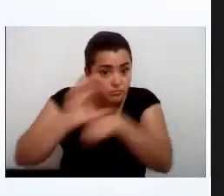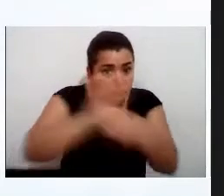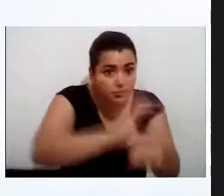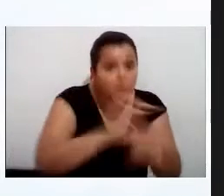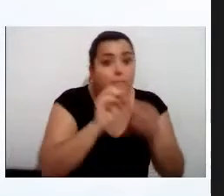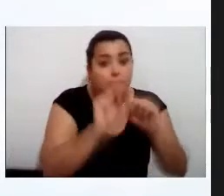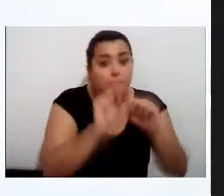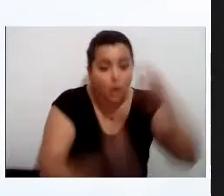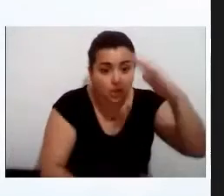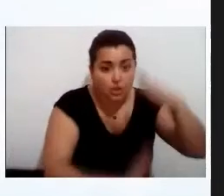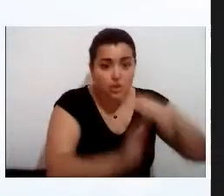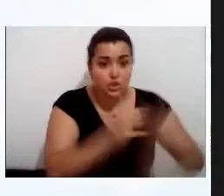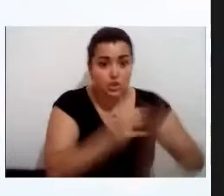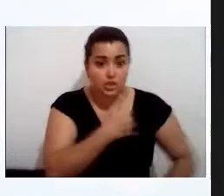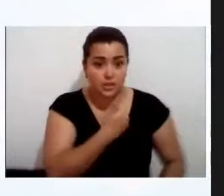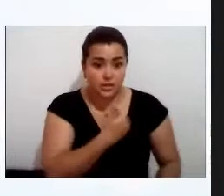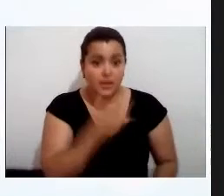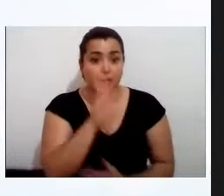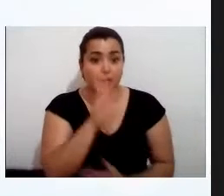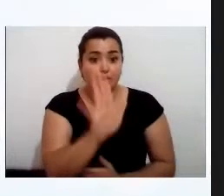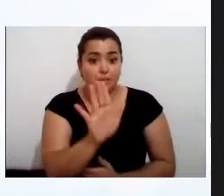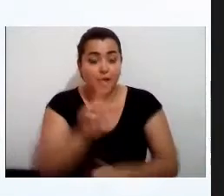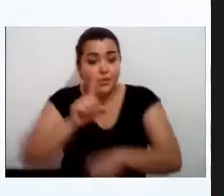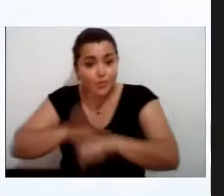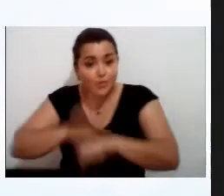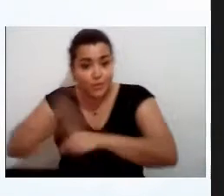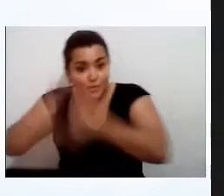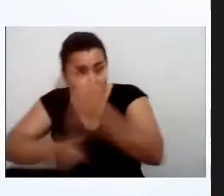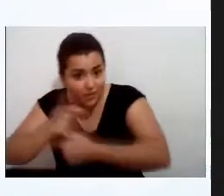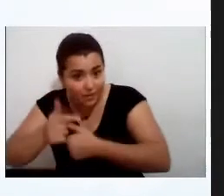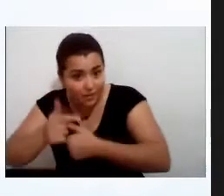idade e não ter o tempo de contribuição necessário